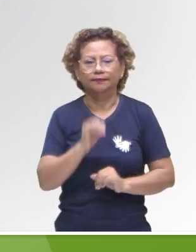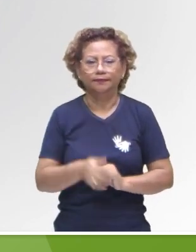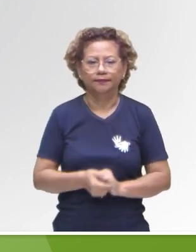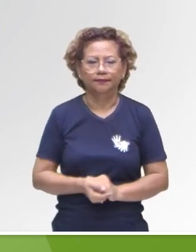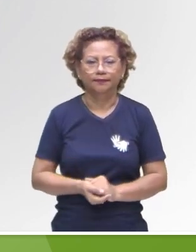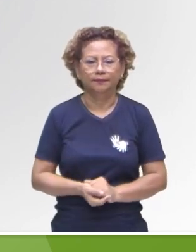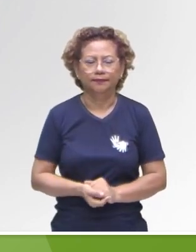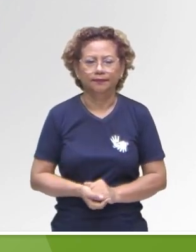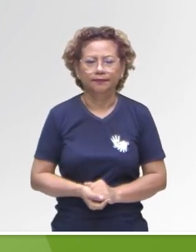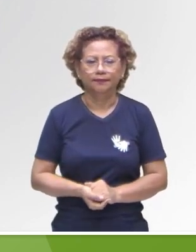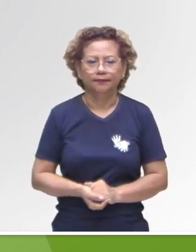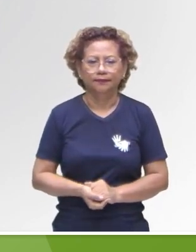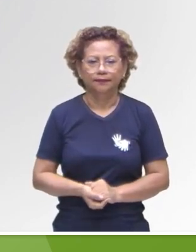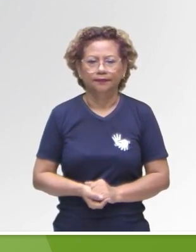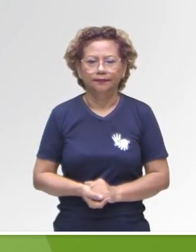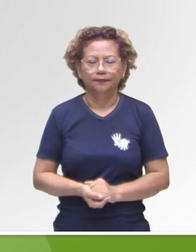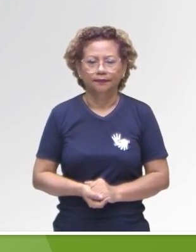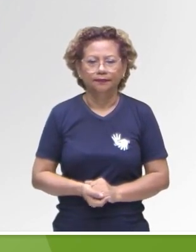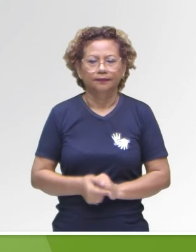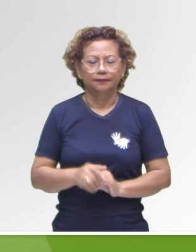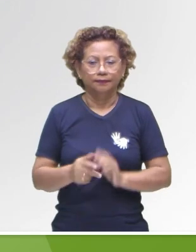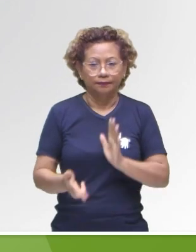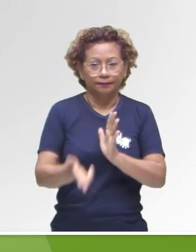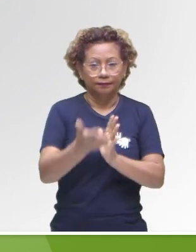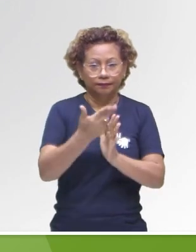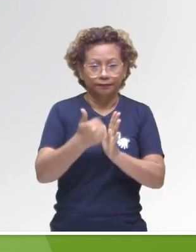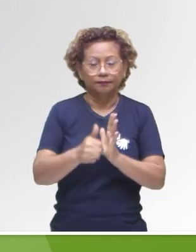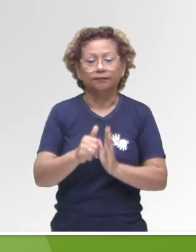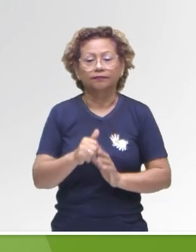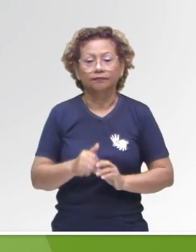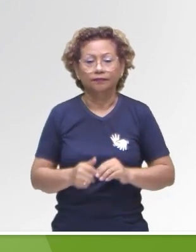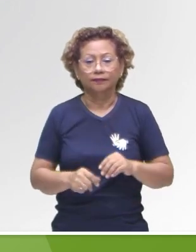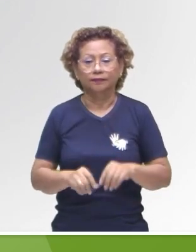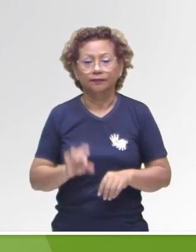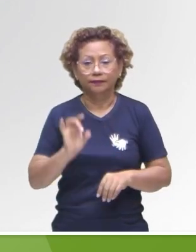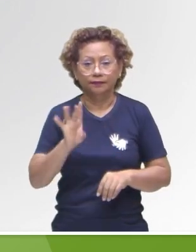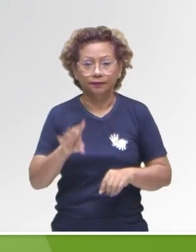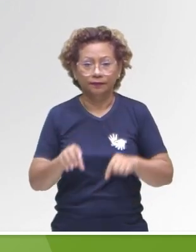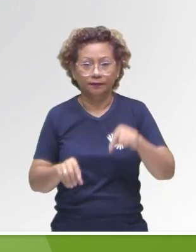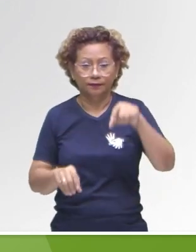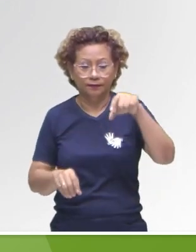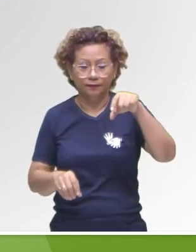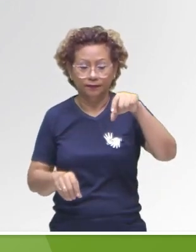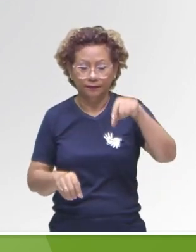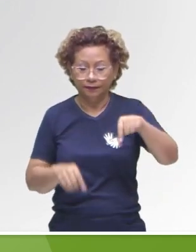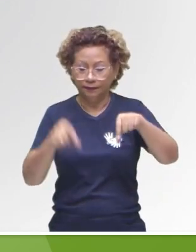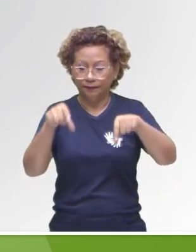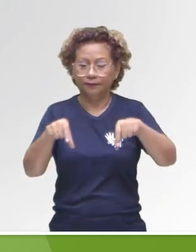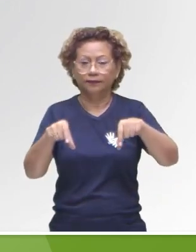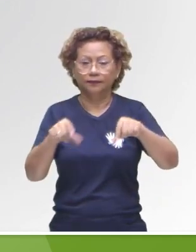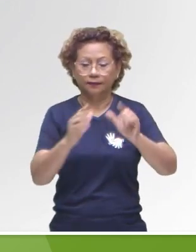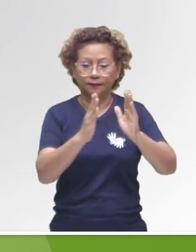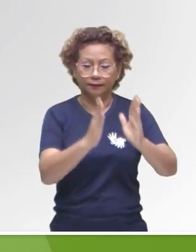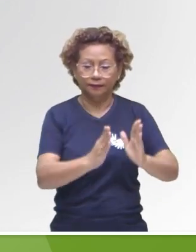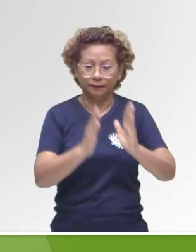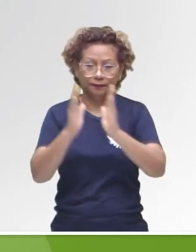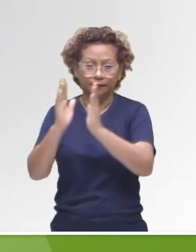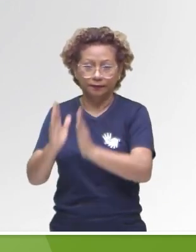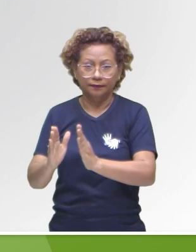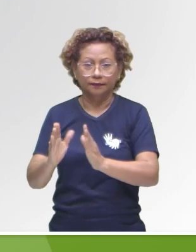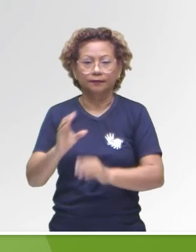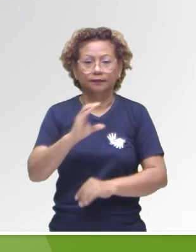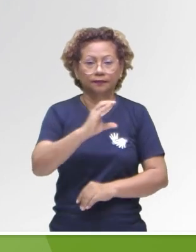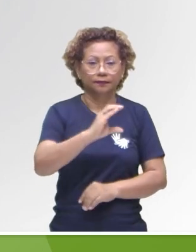Exemplo 2. Então, temos a figura ao lado, mostra uma associação de dois capacitores em série, onde C1 vale 10